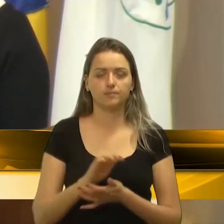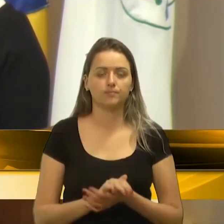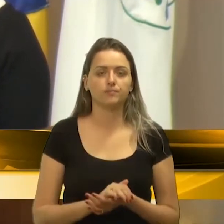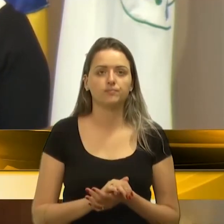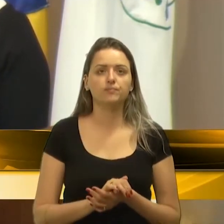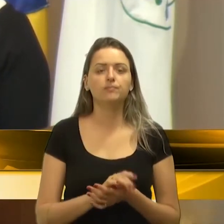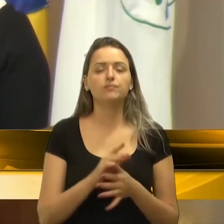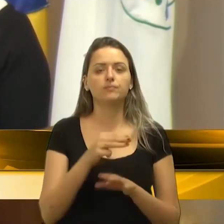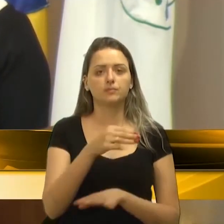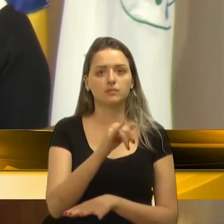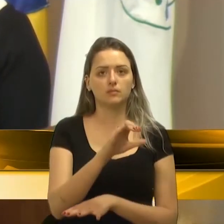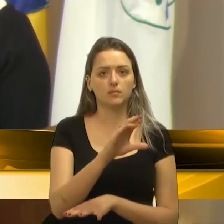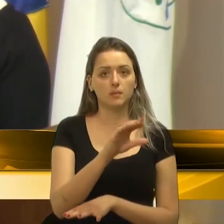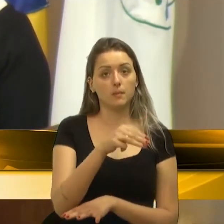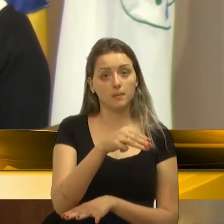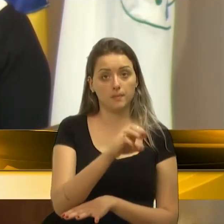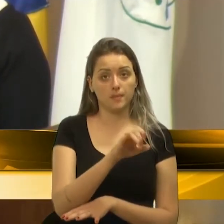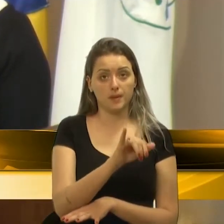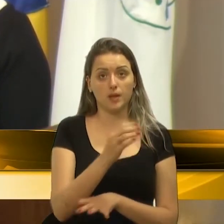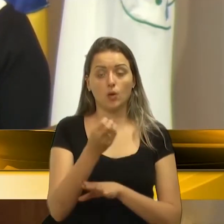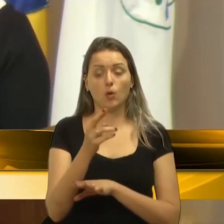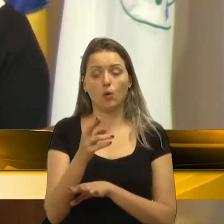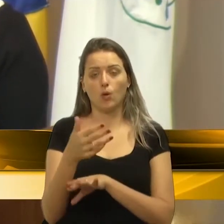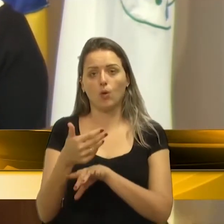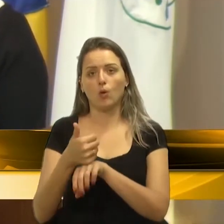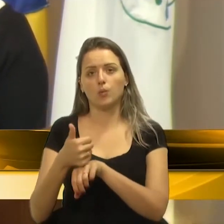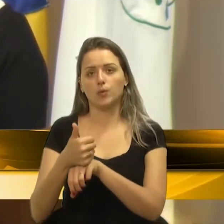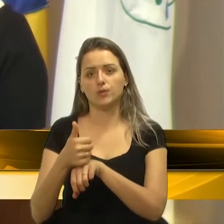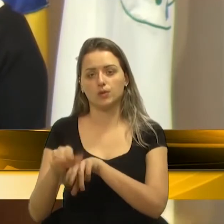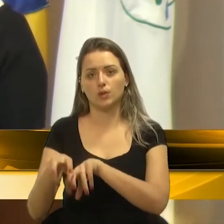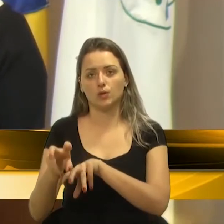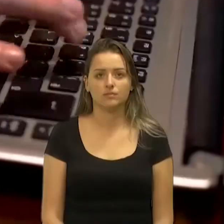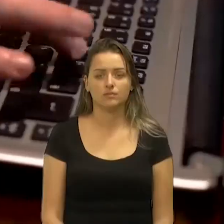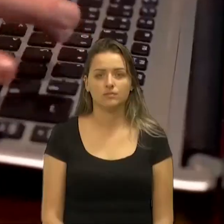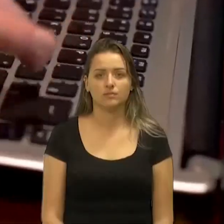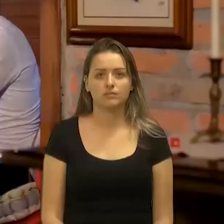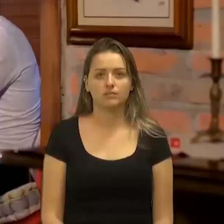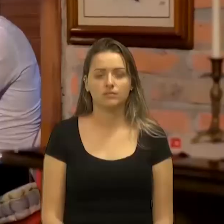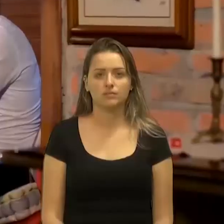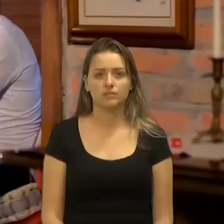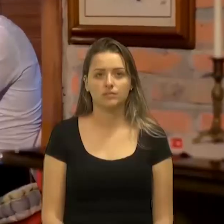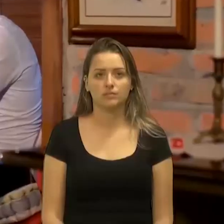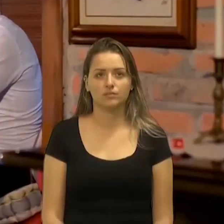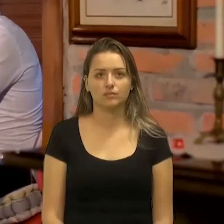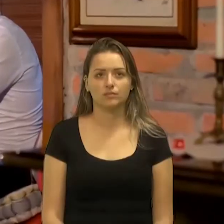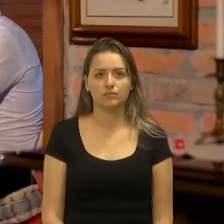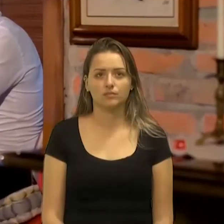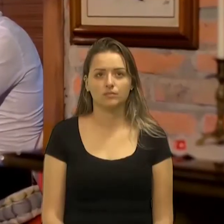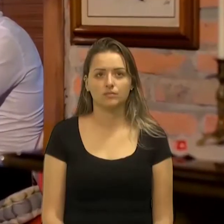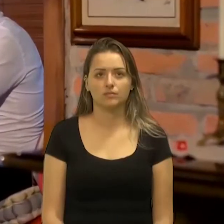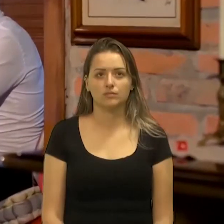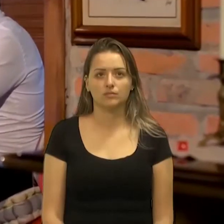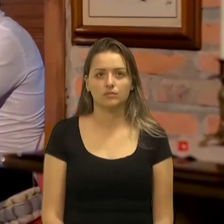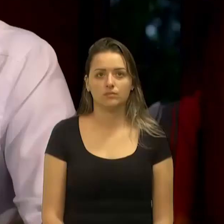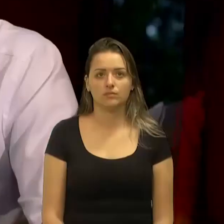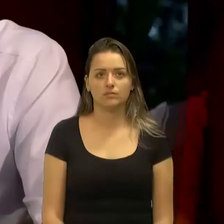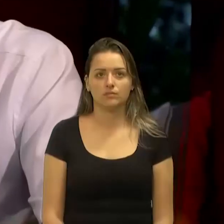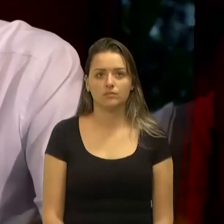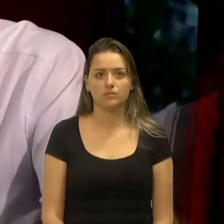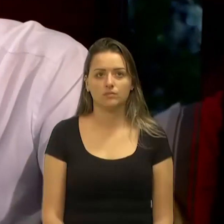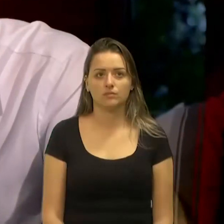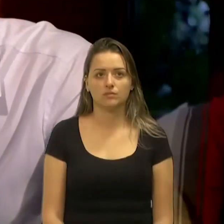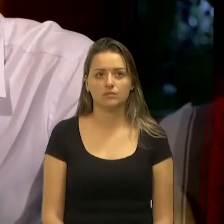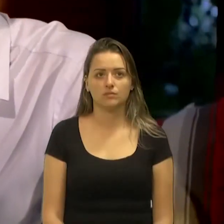microempreendedores individuais ou como produtores rurais de acordo com seu estatuto social. Neste ano, a Microempa completa 35